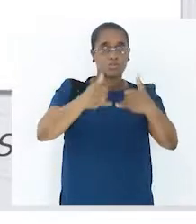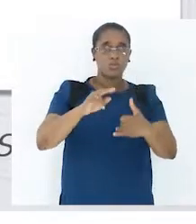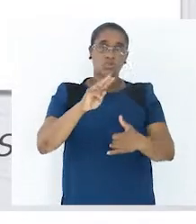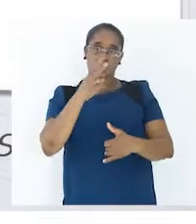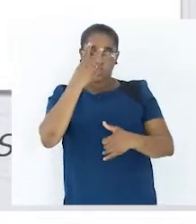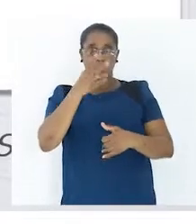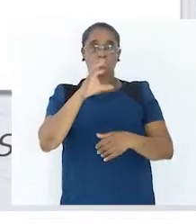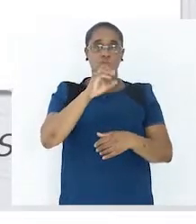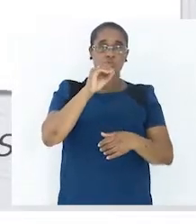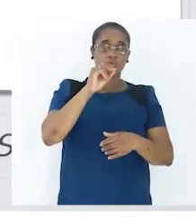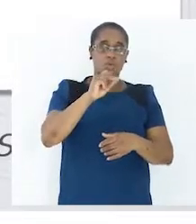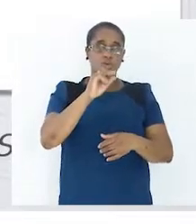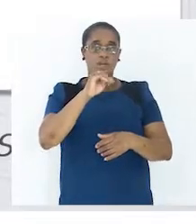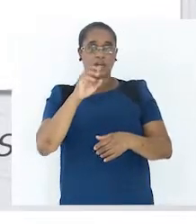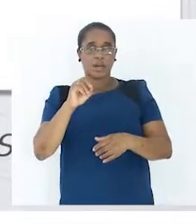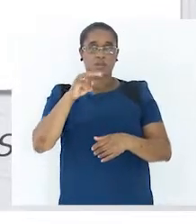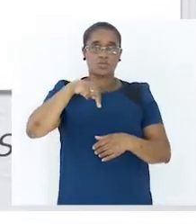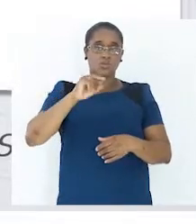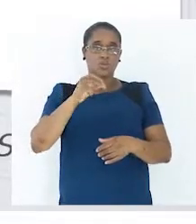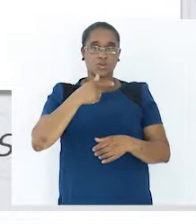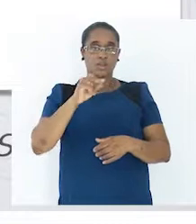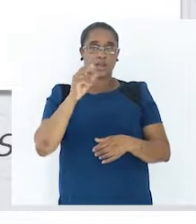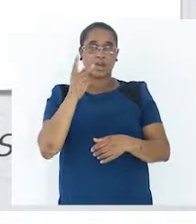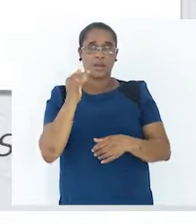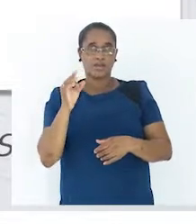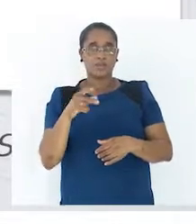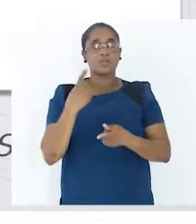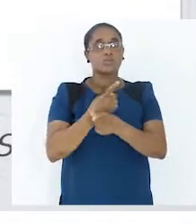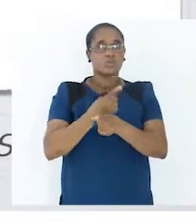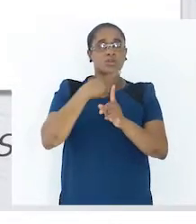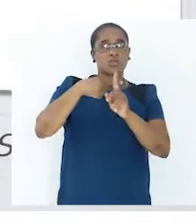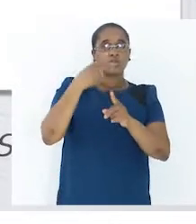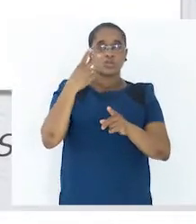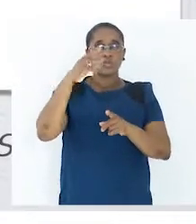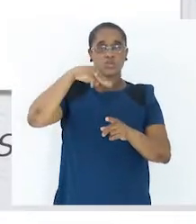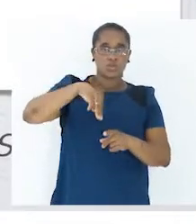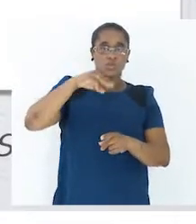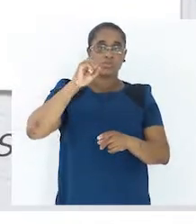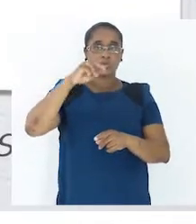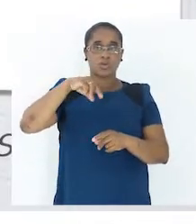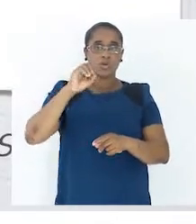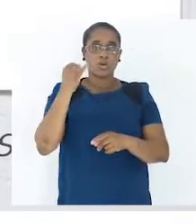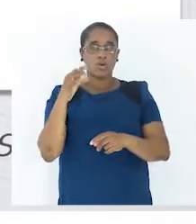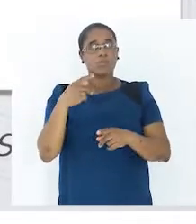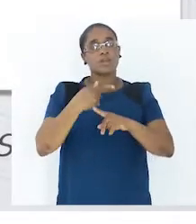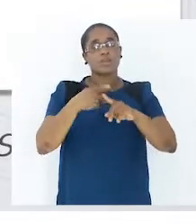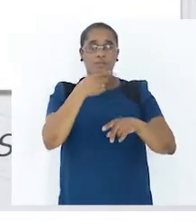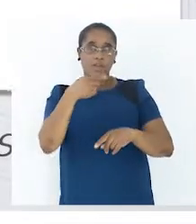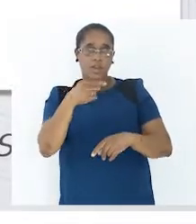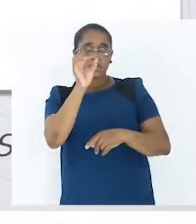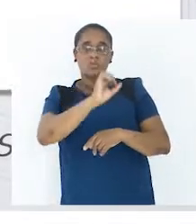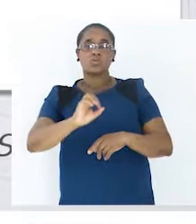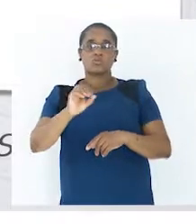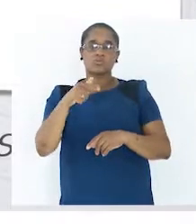produto da soma de dois binómios pela sua diferença. Portanto, podemos resumir os casos notáveis basicamente nesses